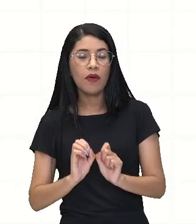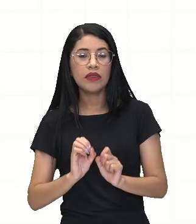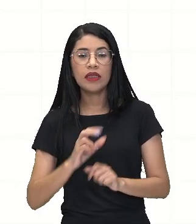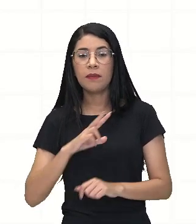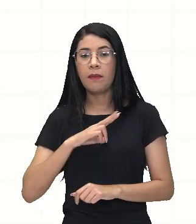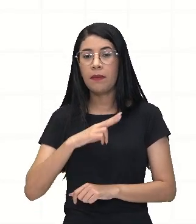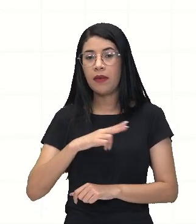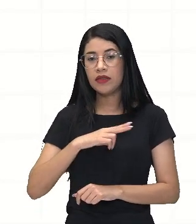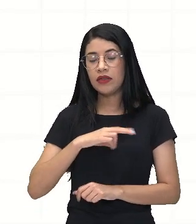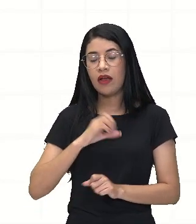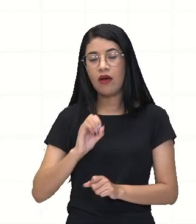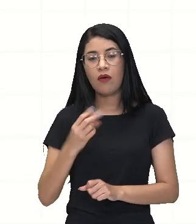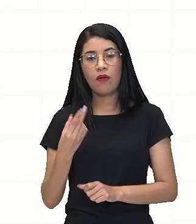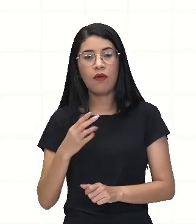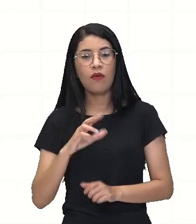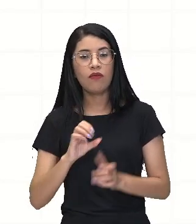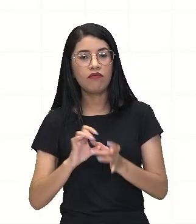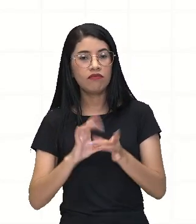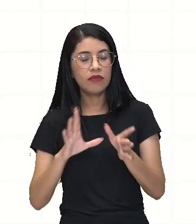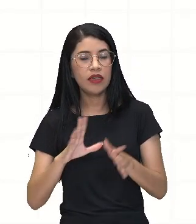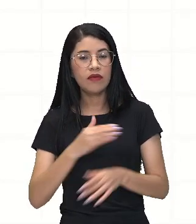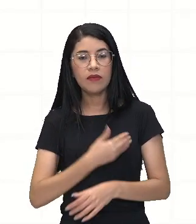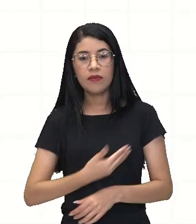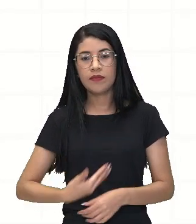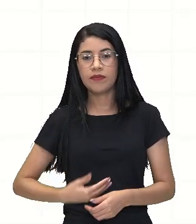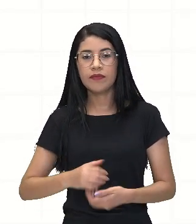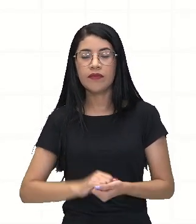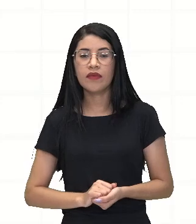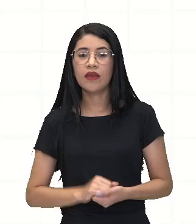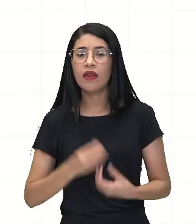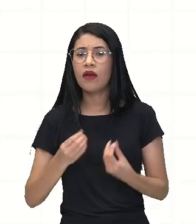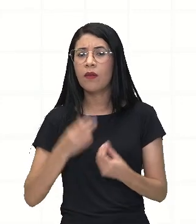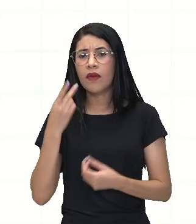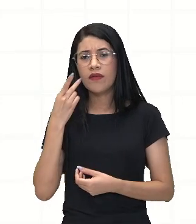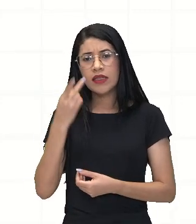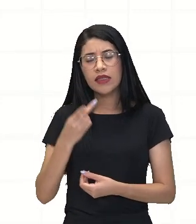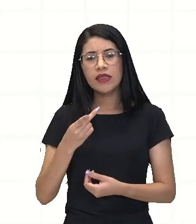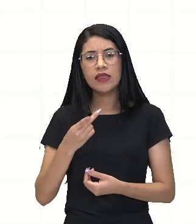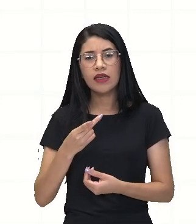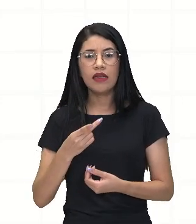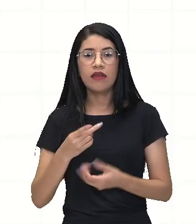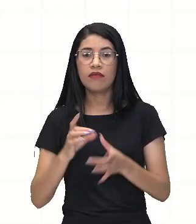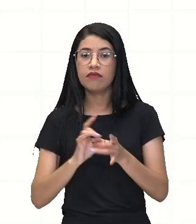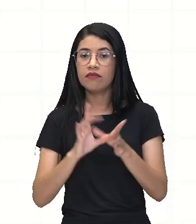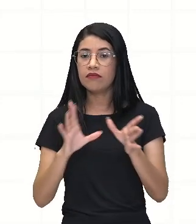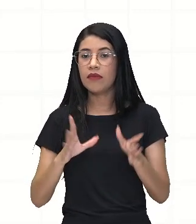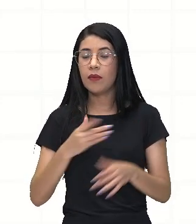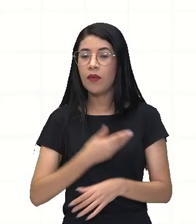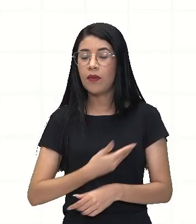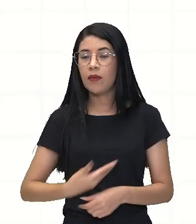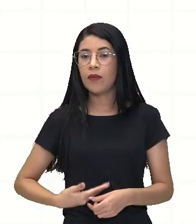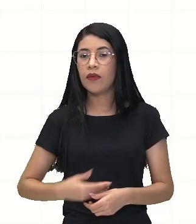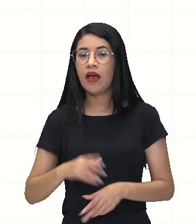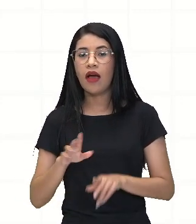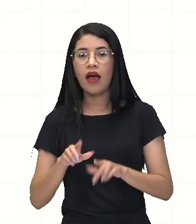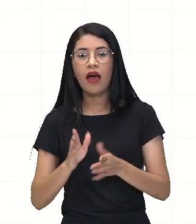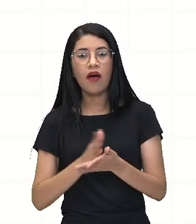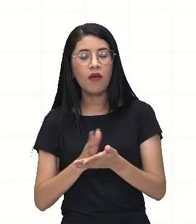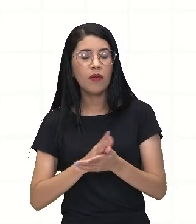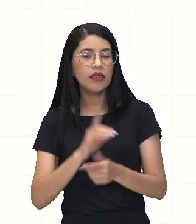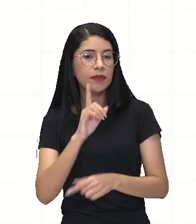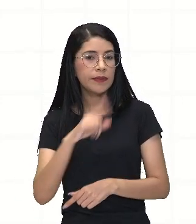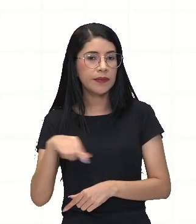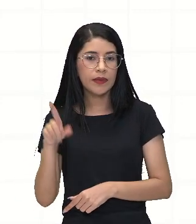privadas. Em relação à visitação pública, né, elas são... algumas são proibidas,